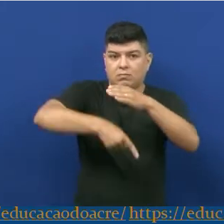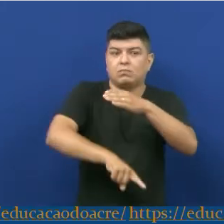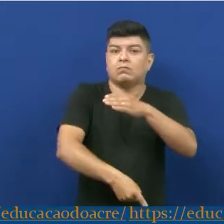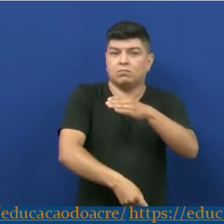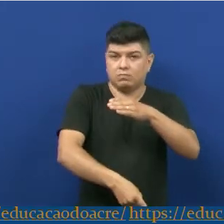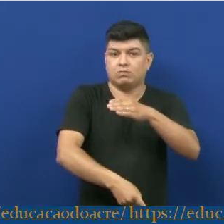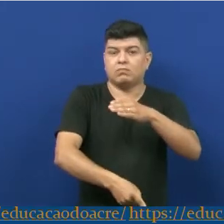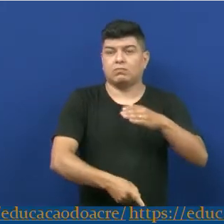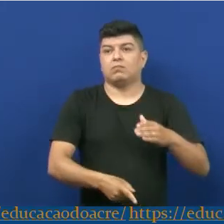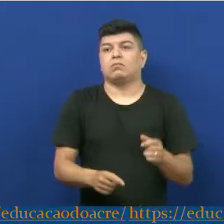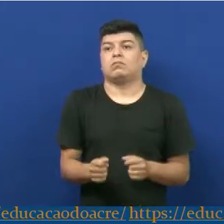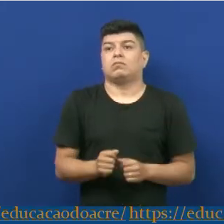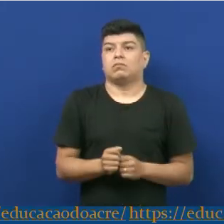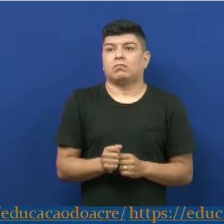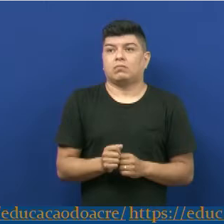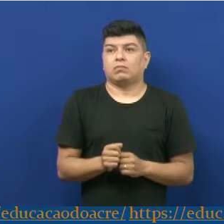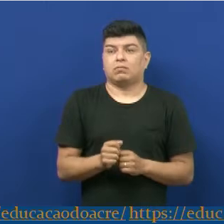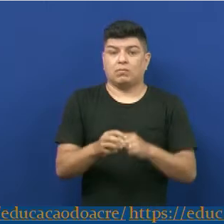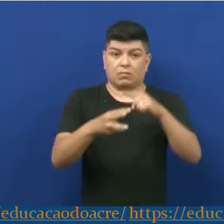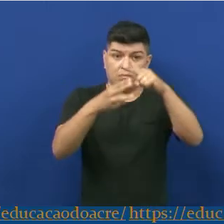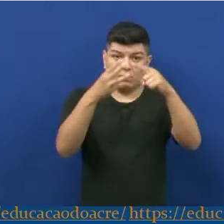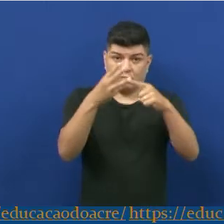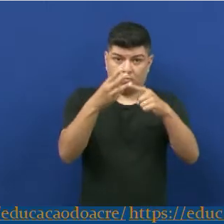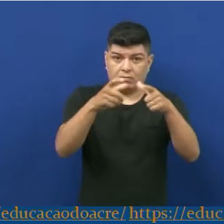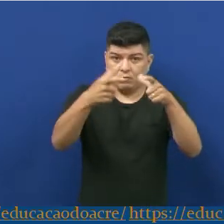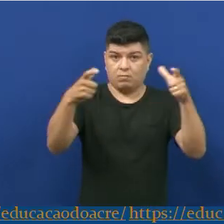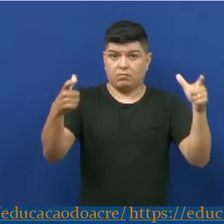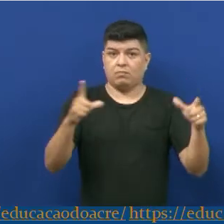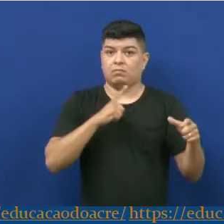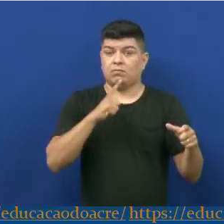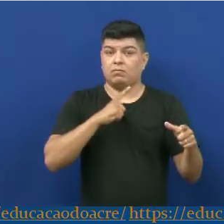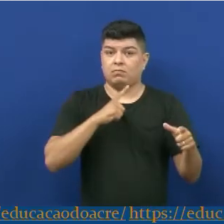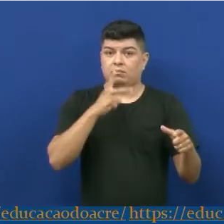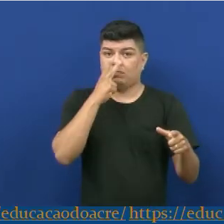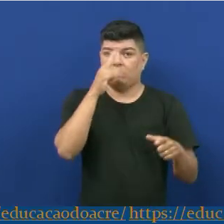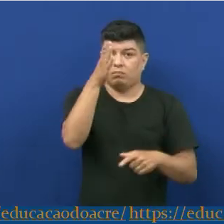profundidade. Então, as três dilatações que existem, elas